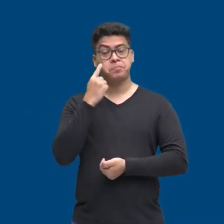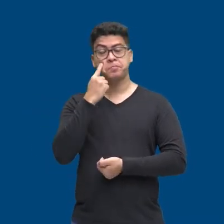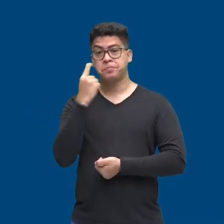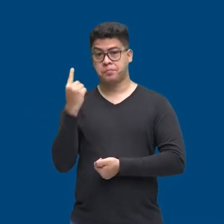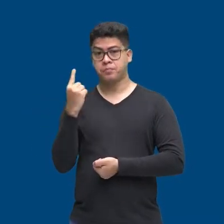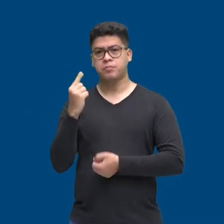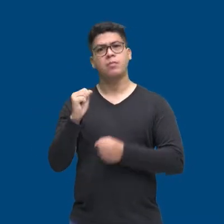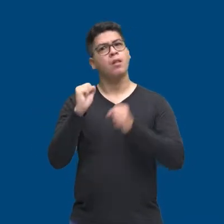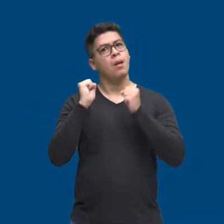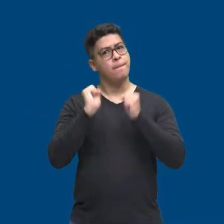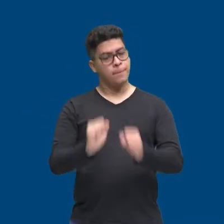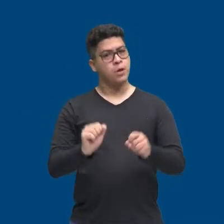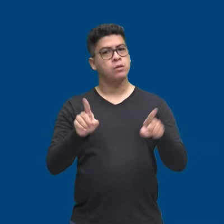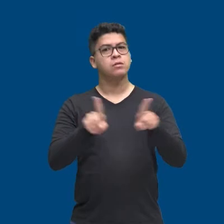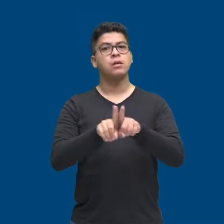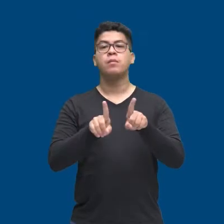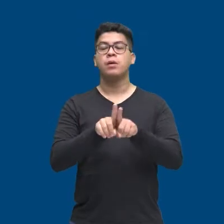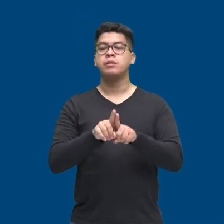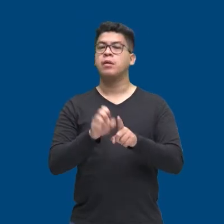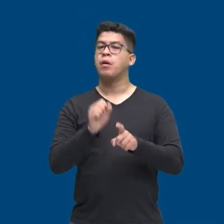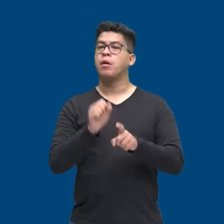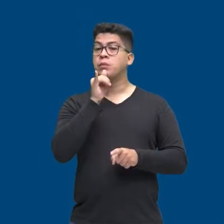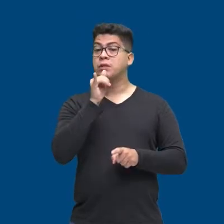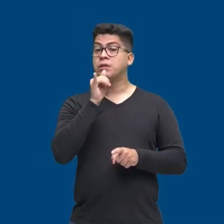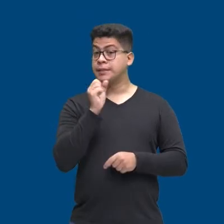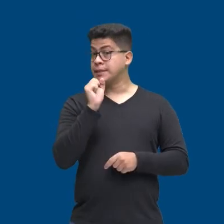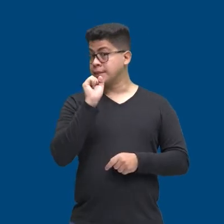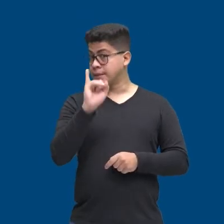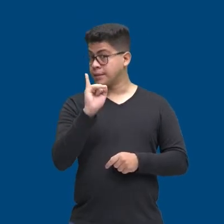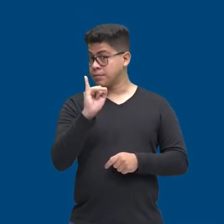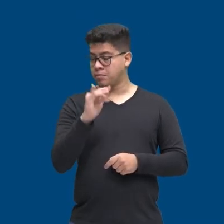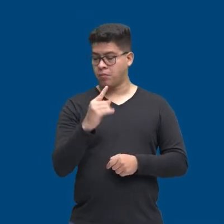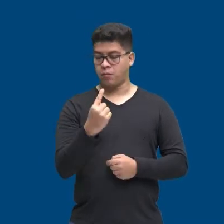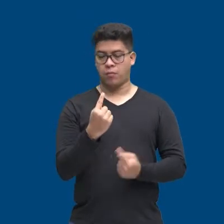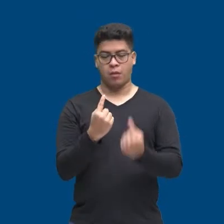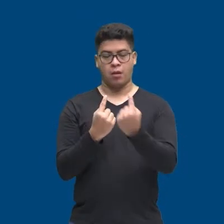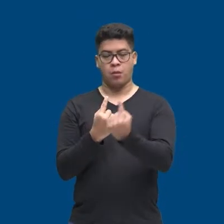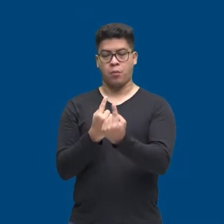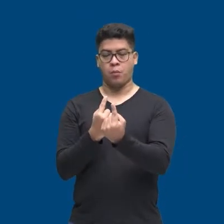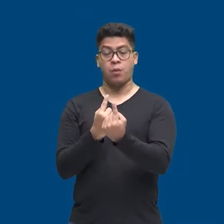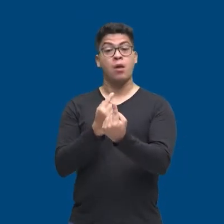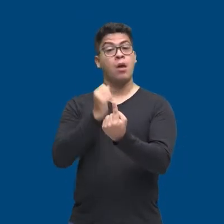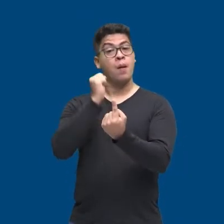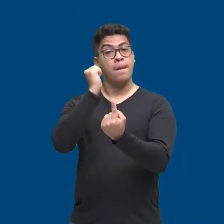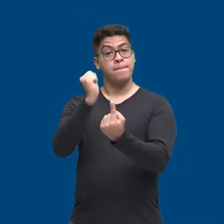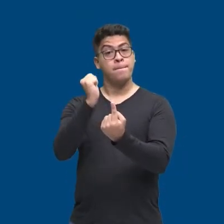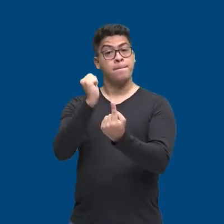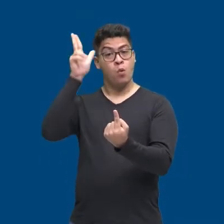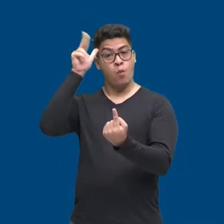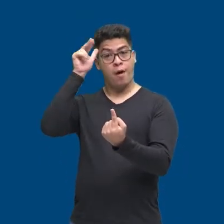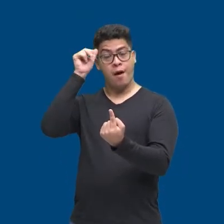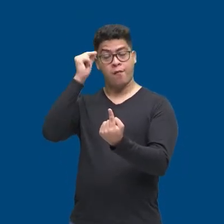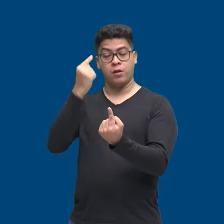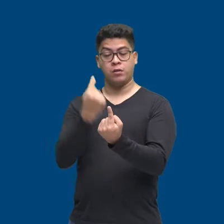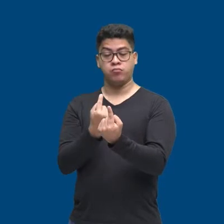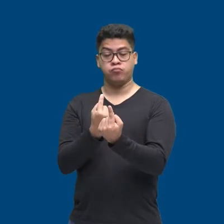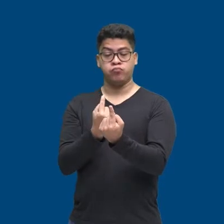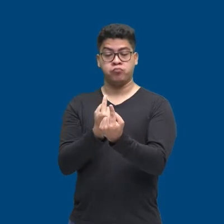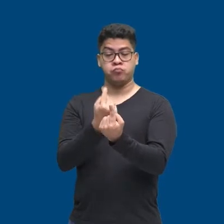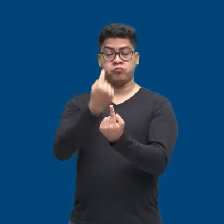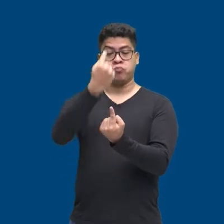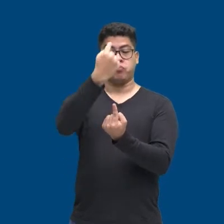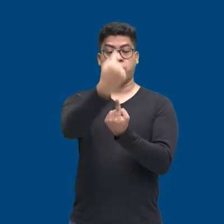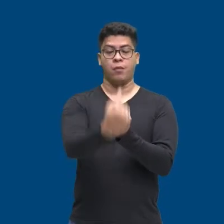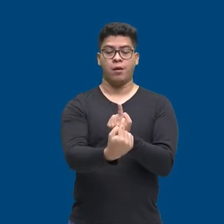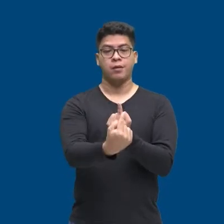pode mais pode saltar sobre outras peças Tá bom então esse aqui tem um movimento interessante vale a